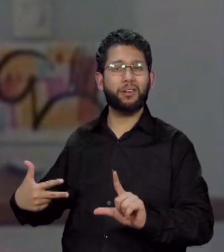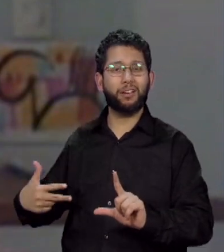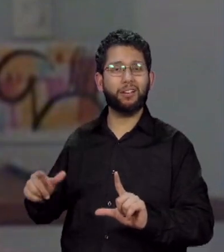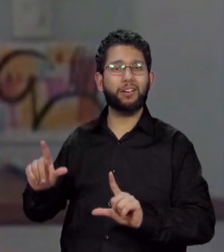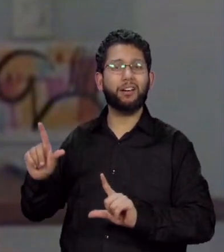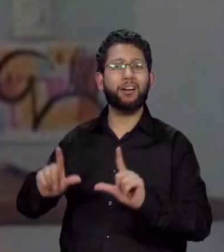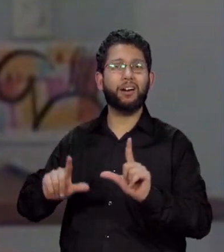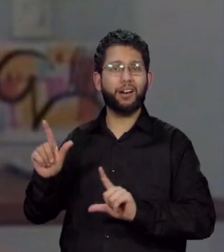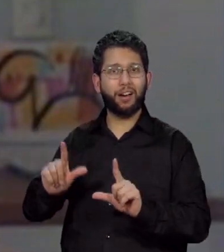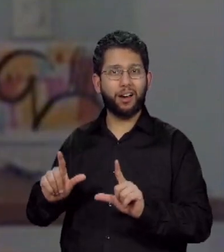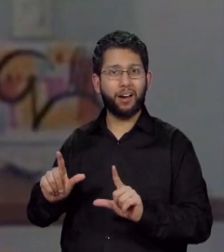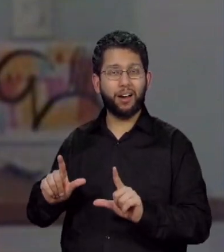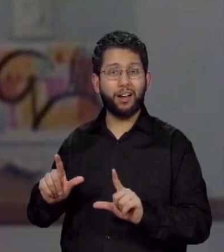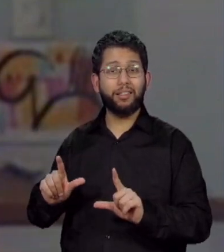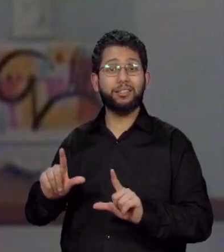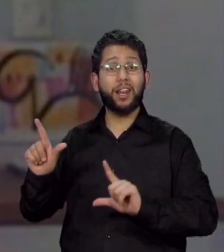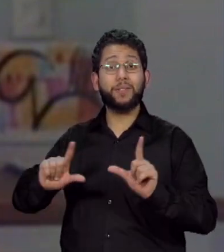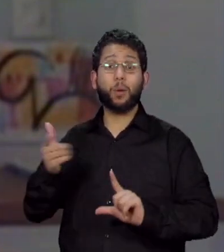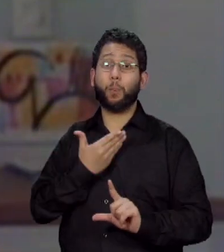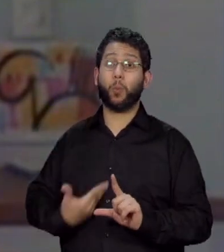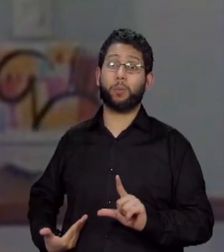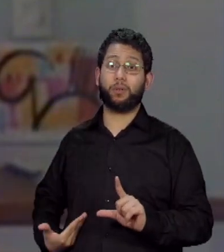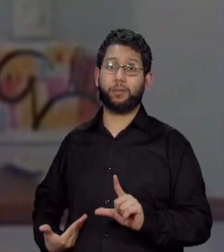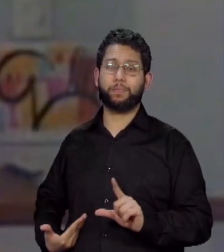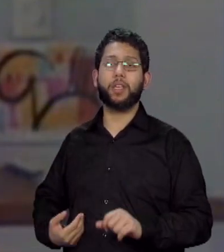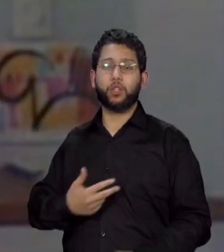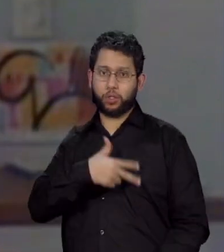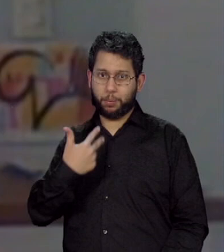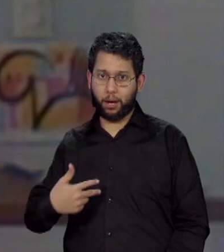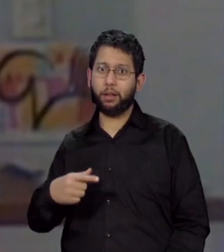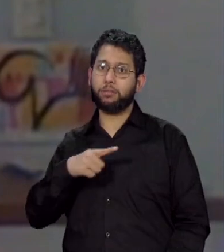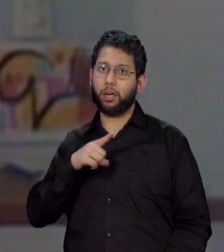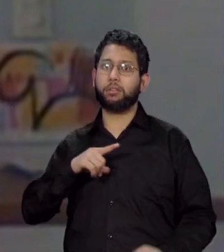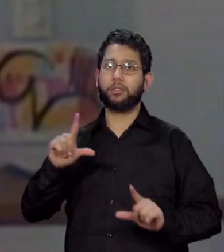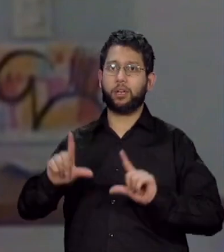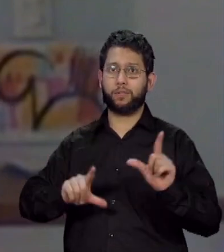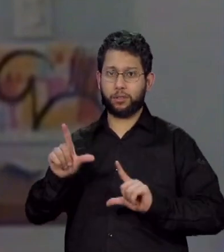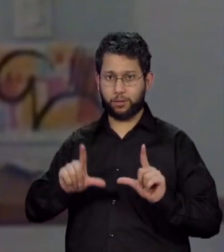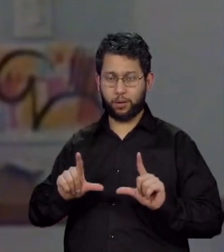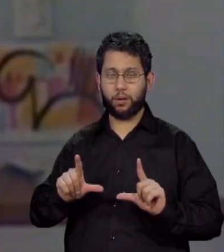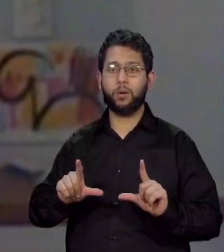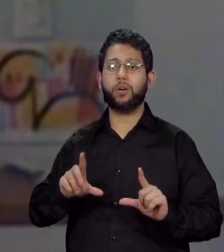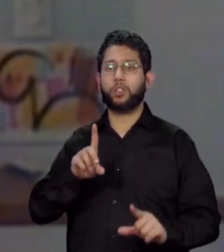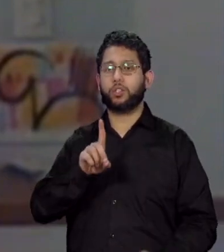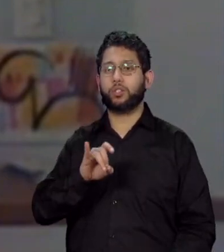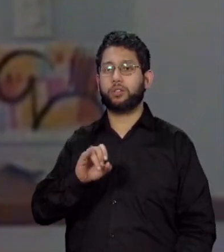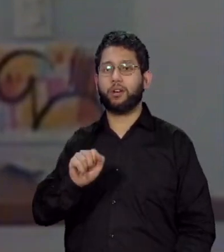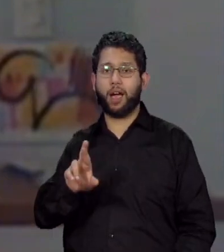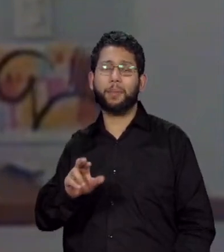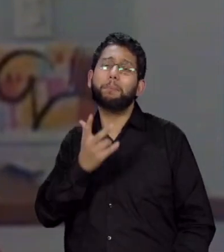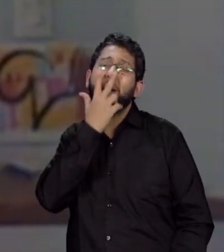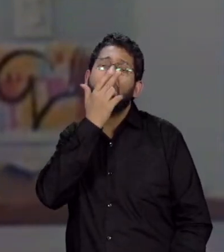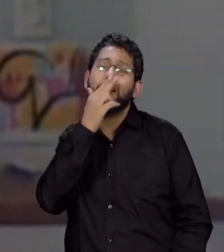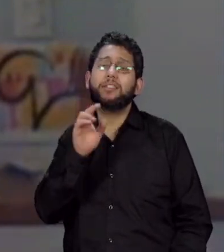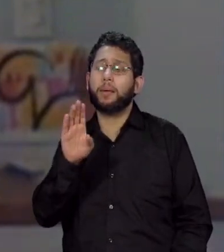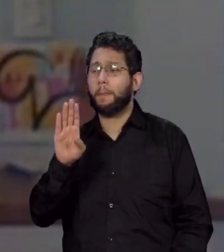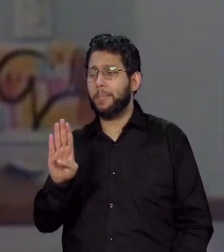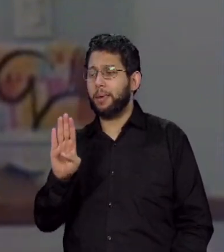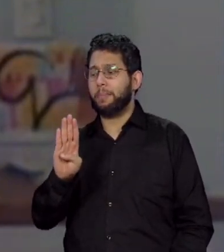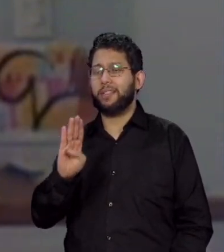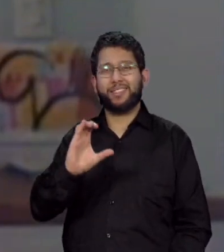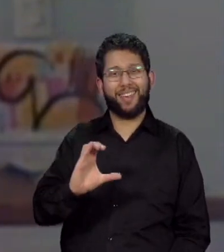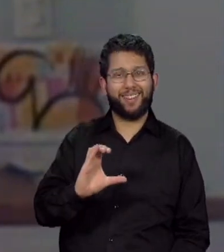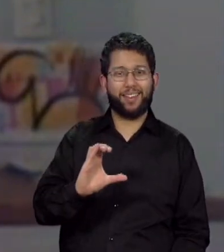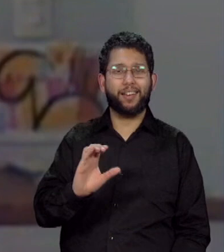da TV pública, né? A Dinamarca tem uma TV pública que ela chama DR, que é uma espécie de BBC, né, o